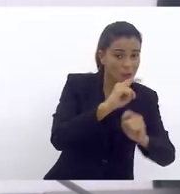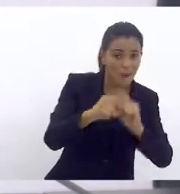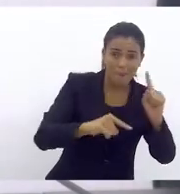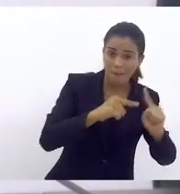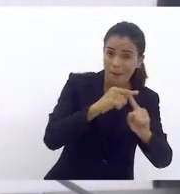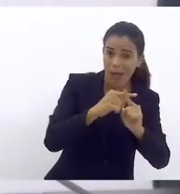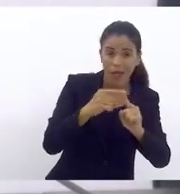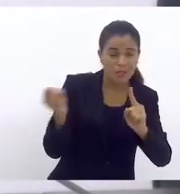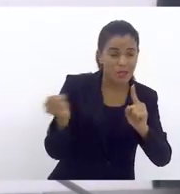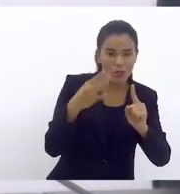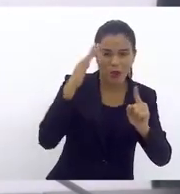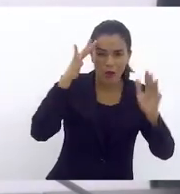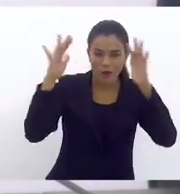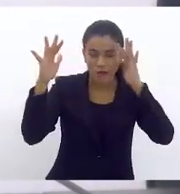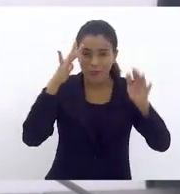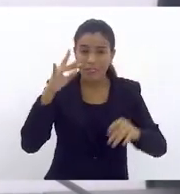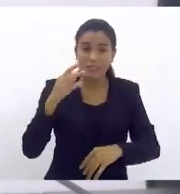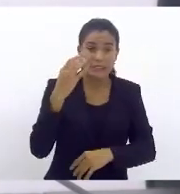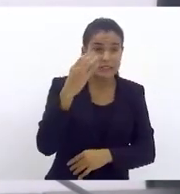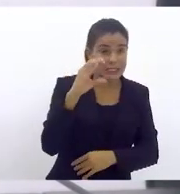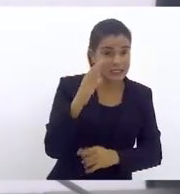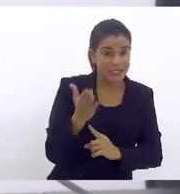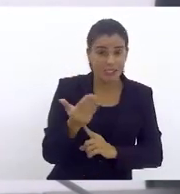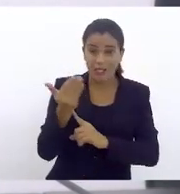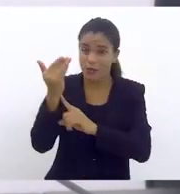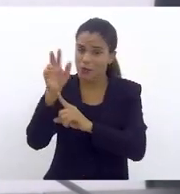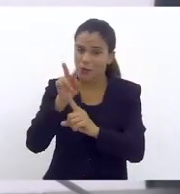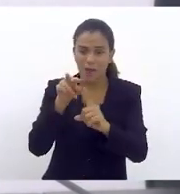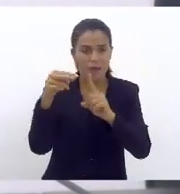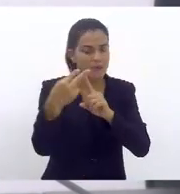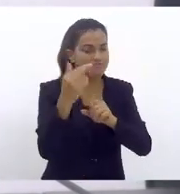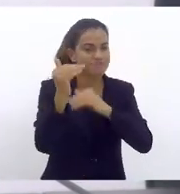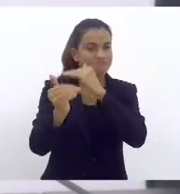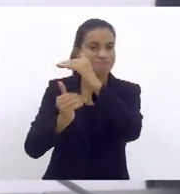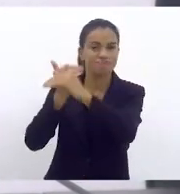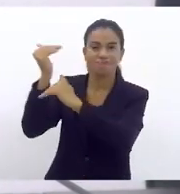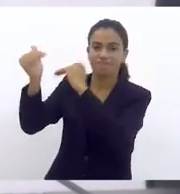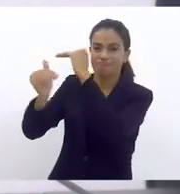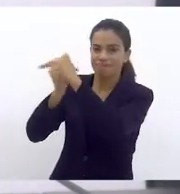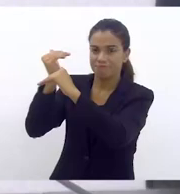inovação de ciência e tecnologia e uma perspectiva desenvolvimento